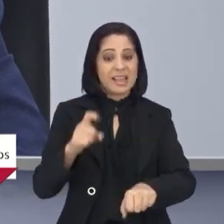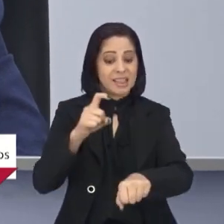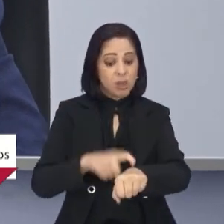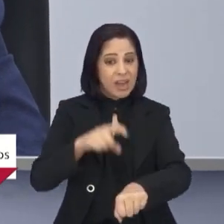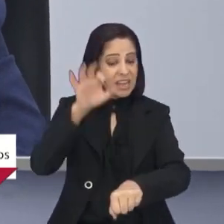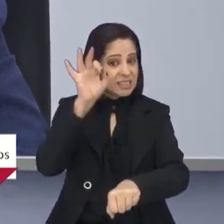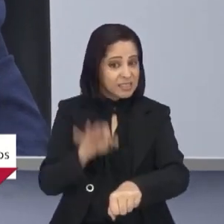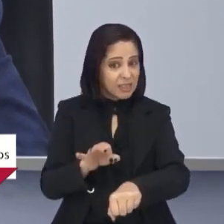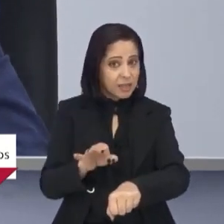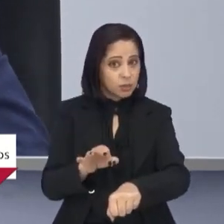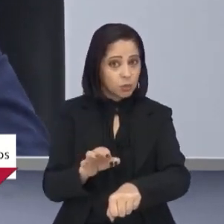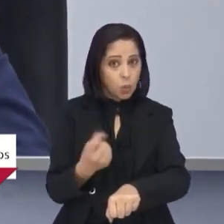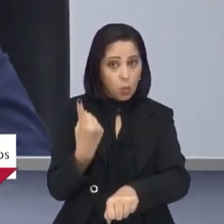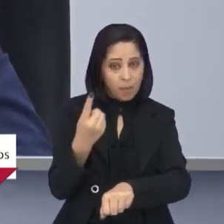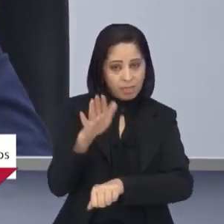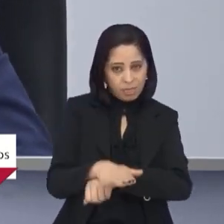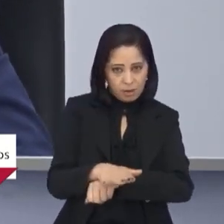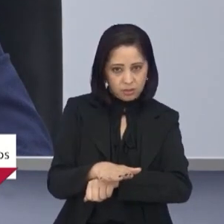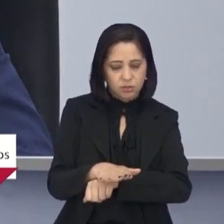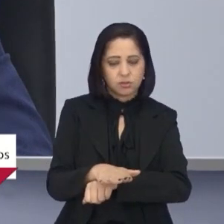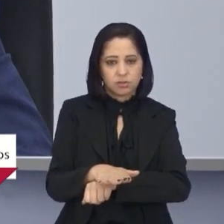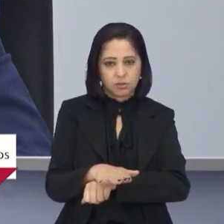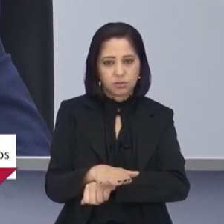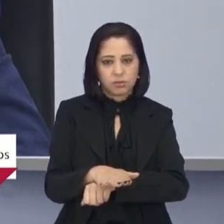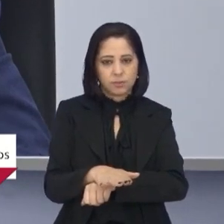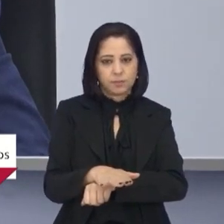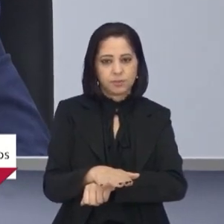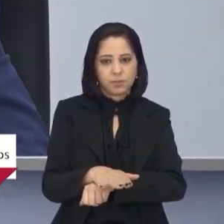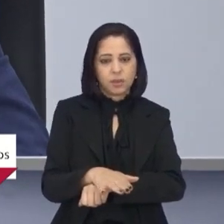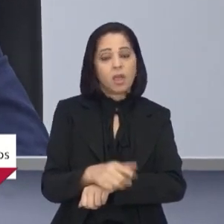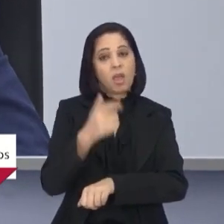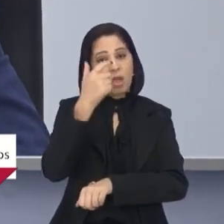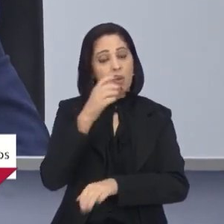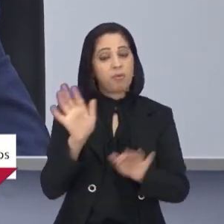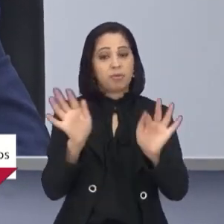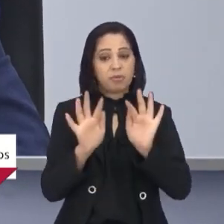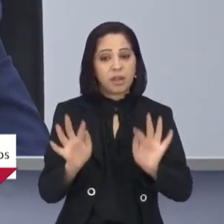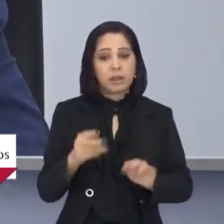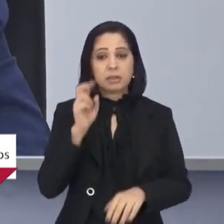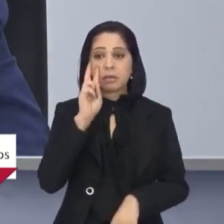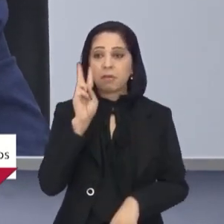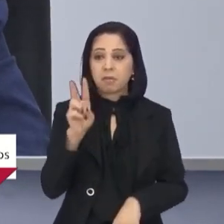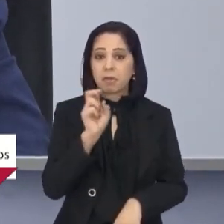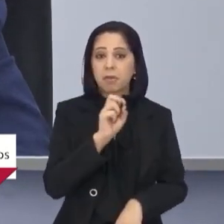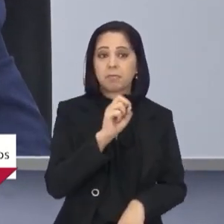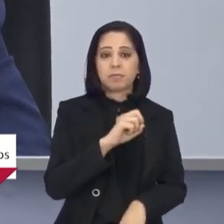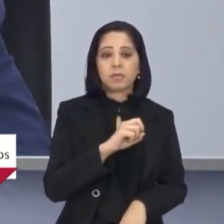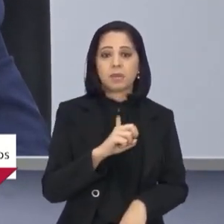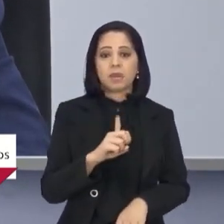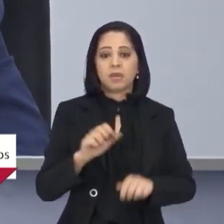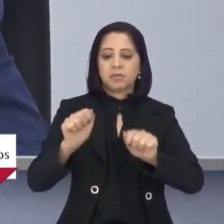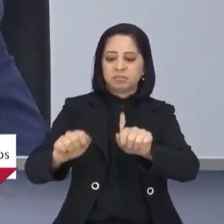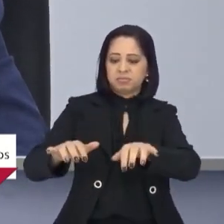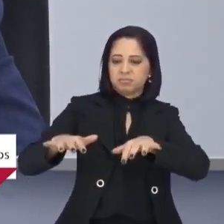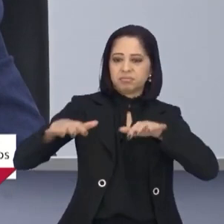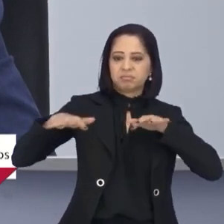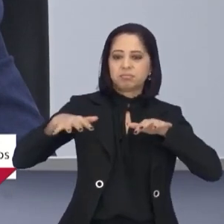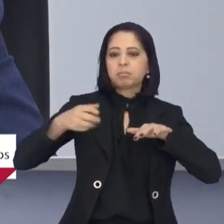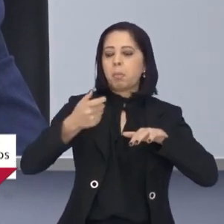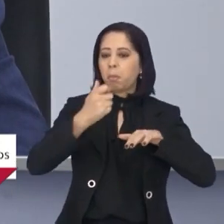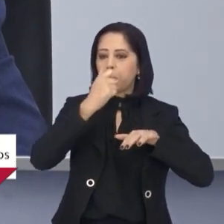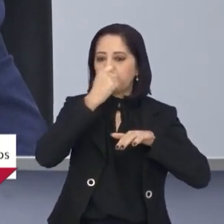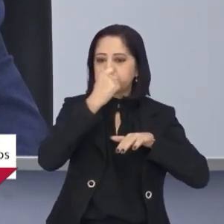às 13 horas eh fico muito satisfeito em ver o plenário da Câmara de São